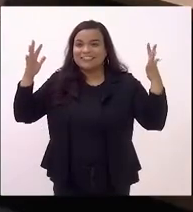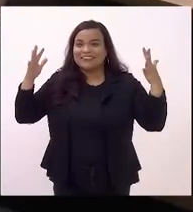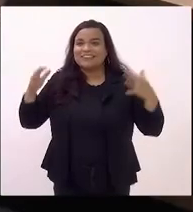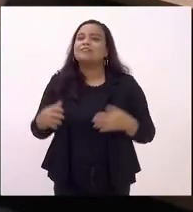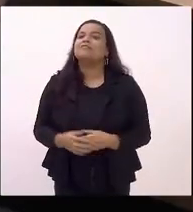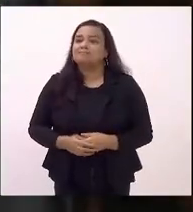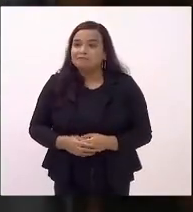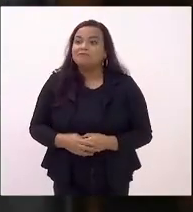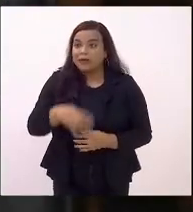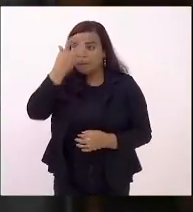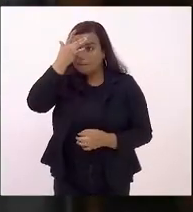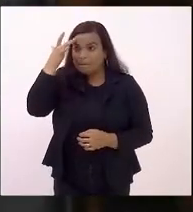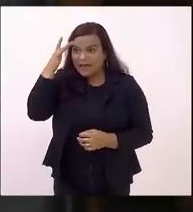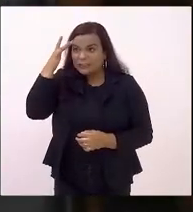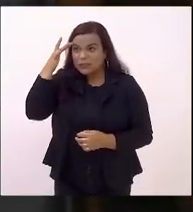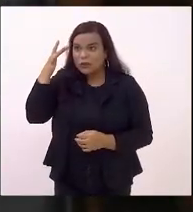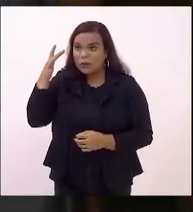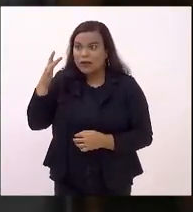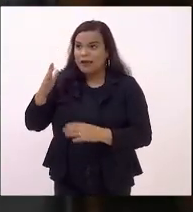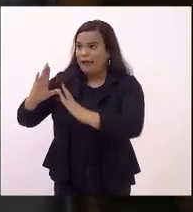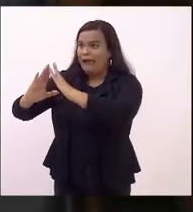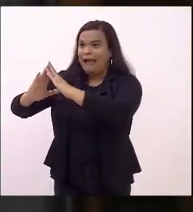Ninguém vai meter o pé no barraco.